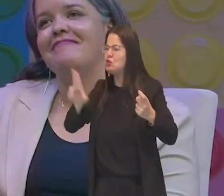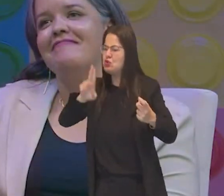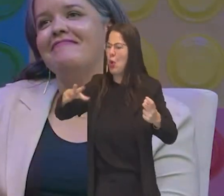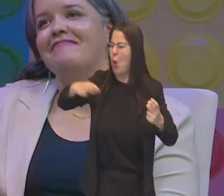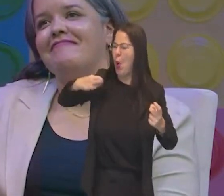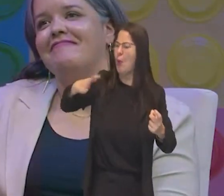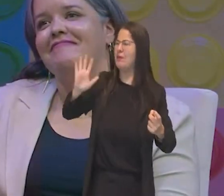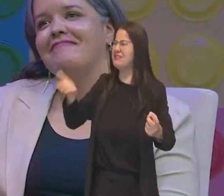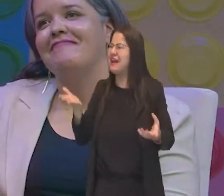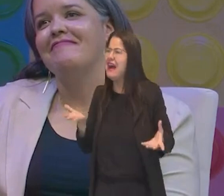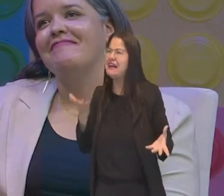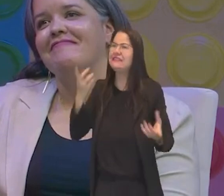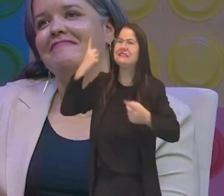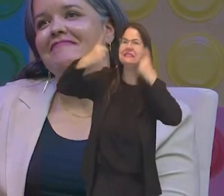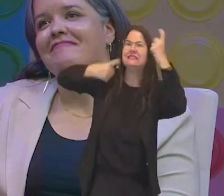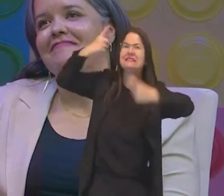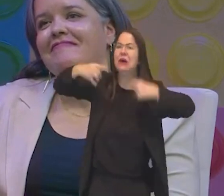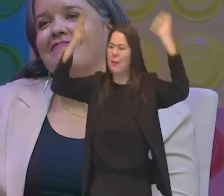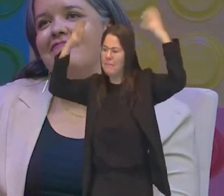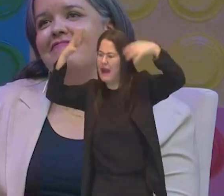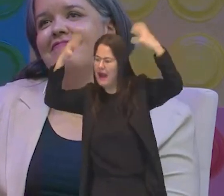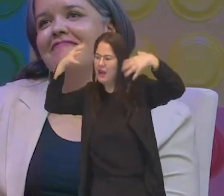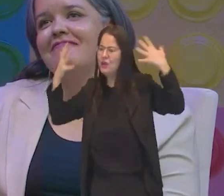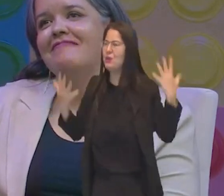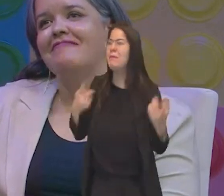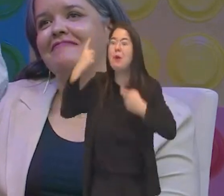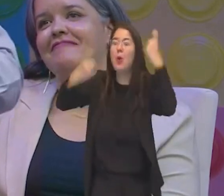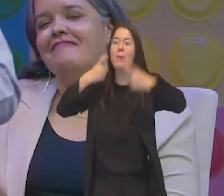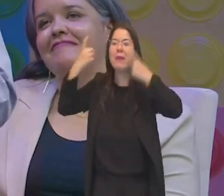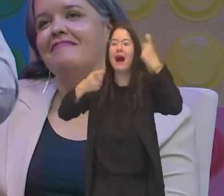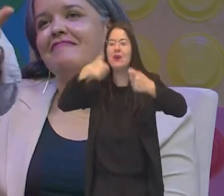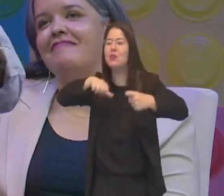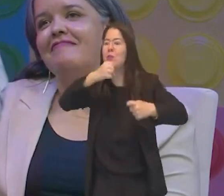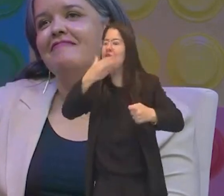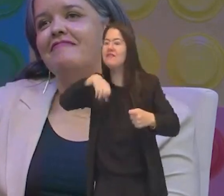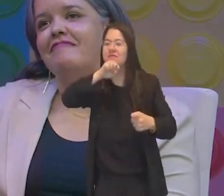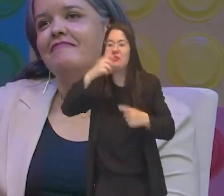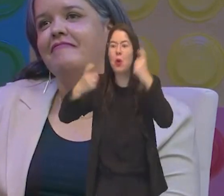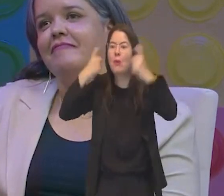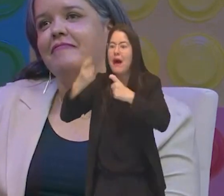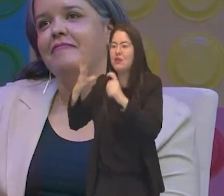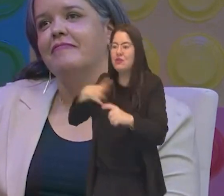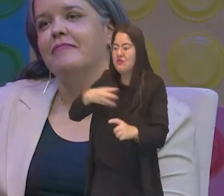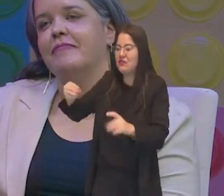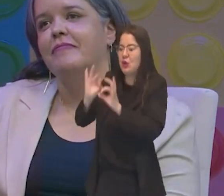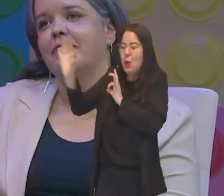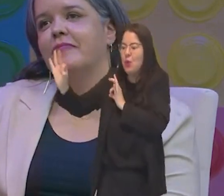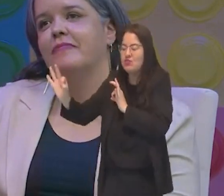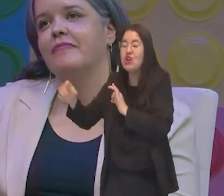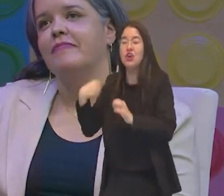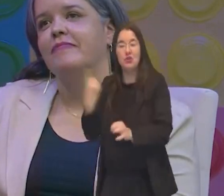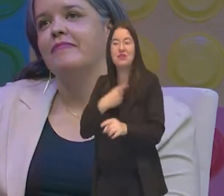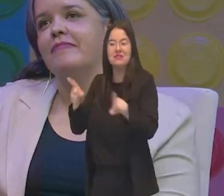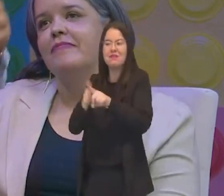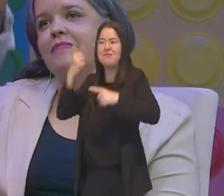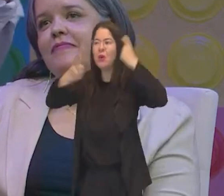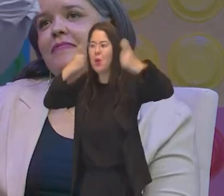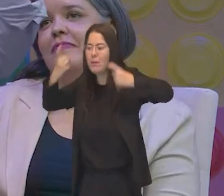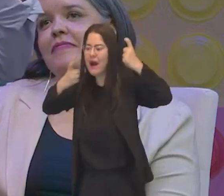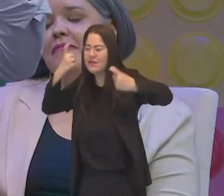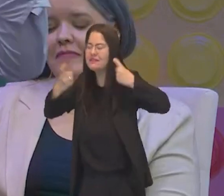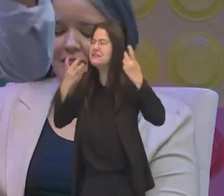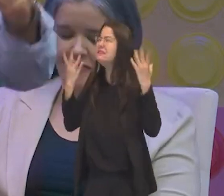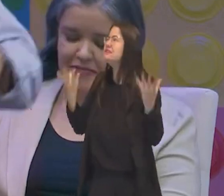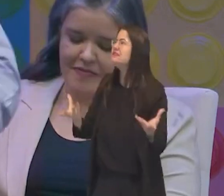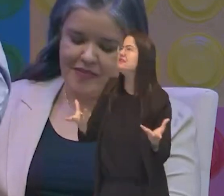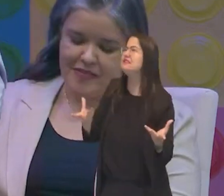errada. Será que ele tomou banho nesses dias? A gente também fica preocupado. Como será? Será